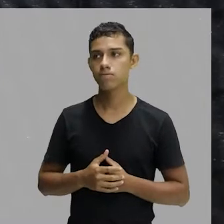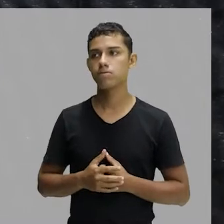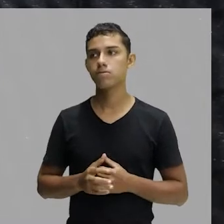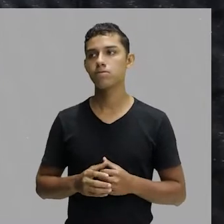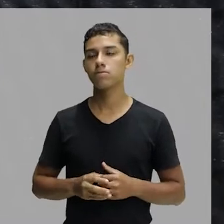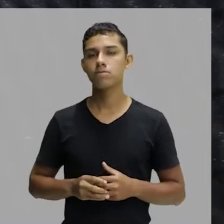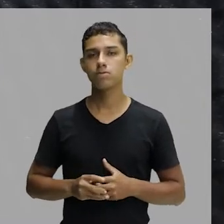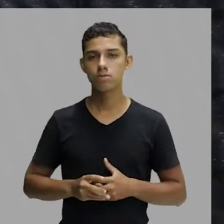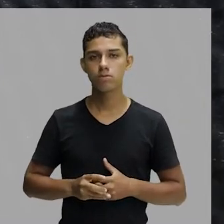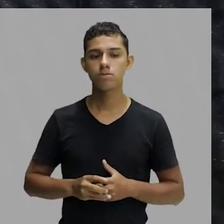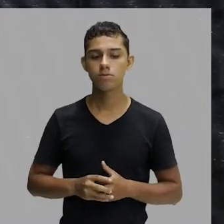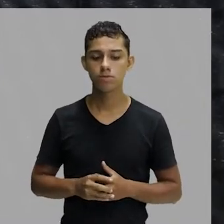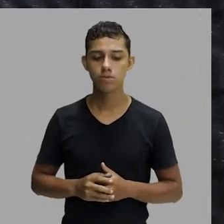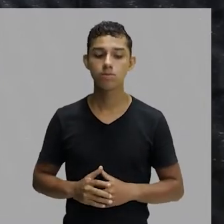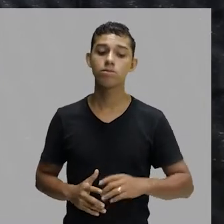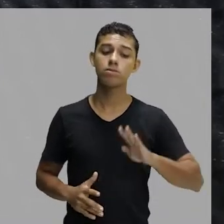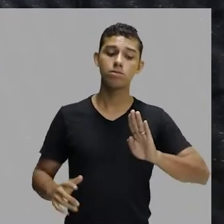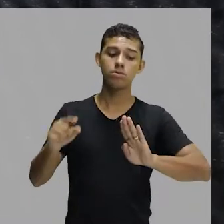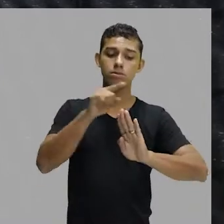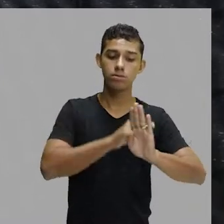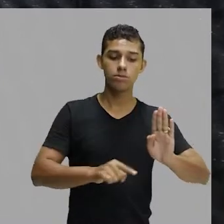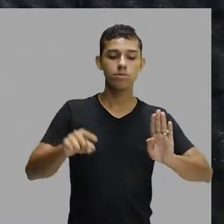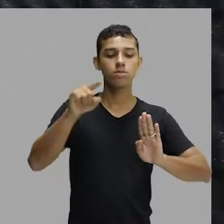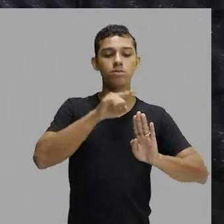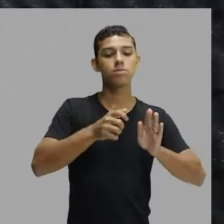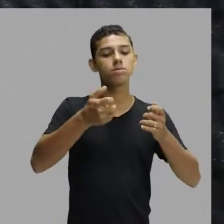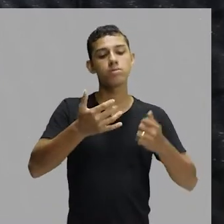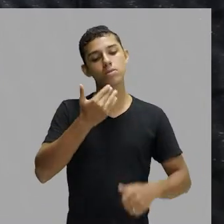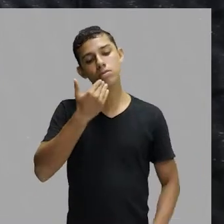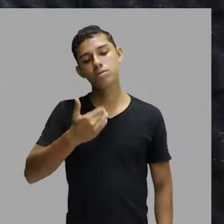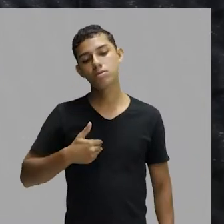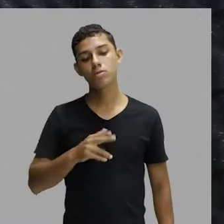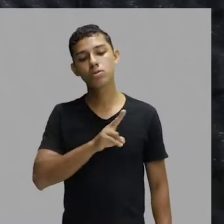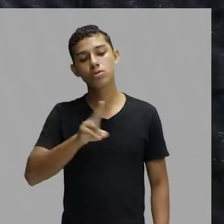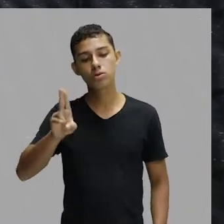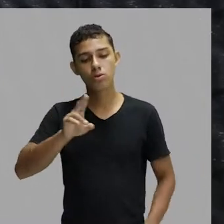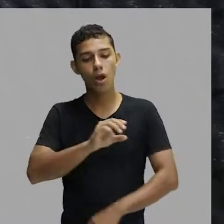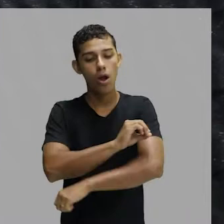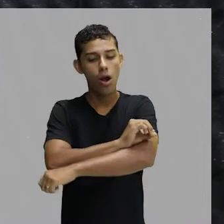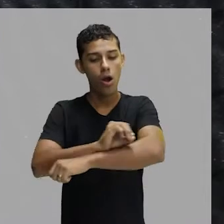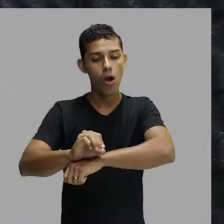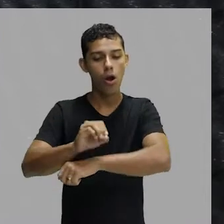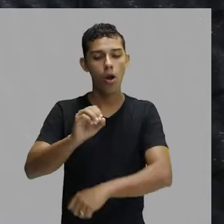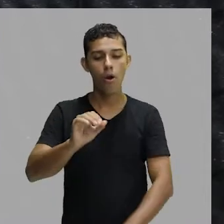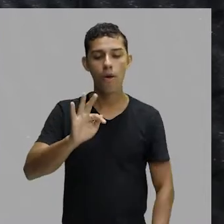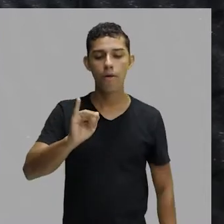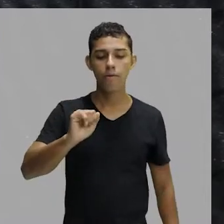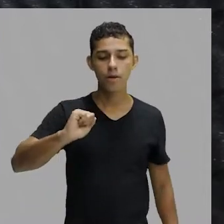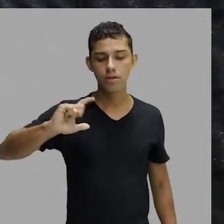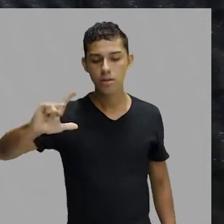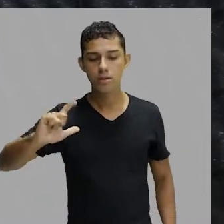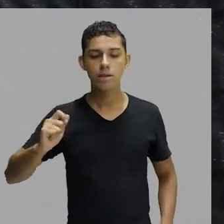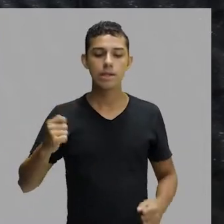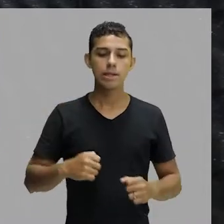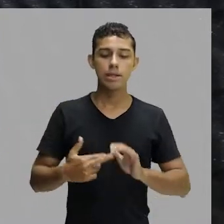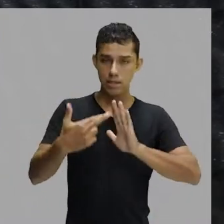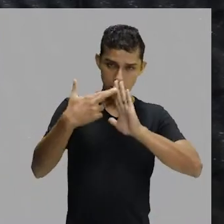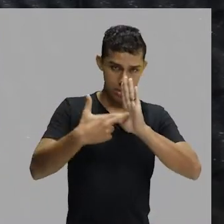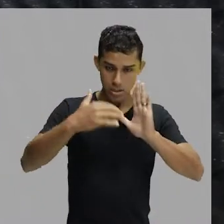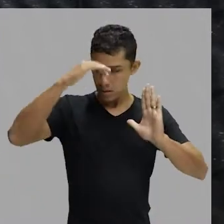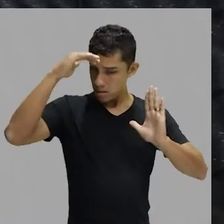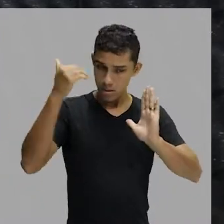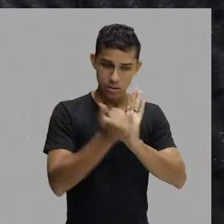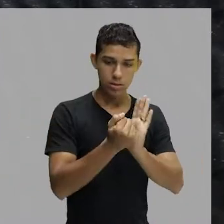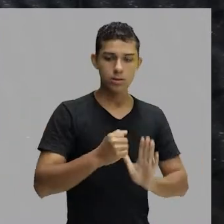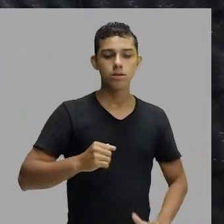bom? Na letra B, ele nos pede o nome oficial desse composto. Então, seguindo as regras da